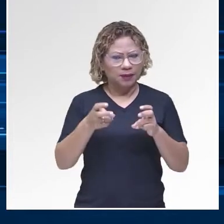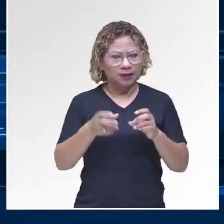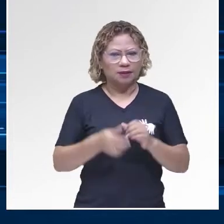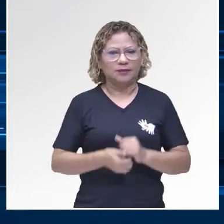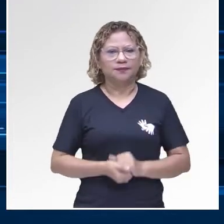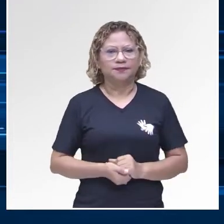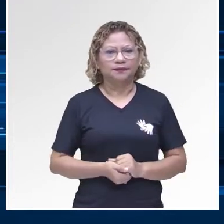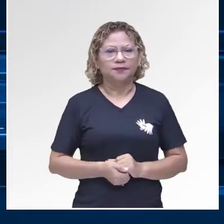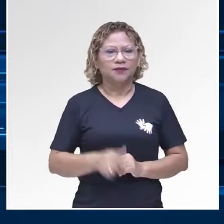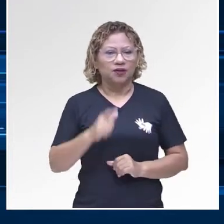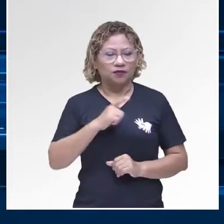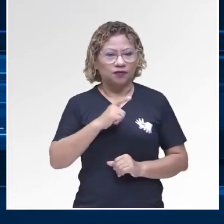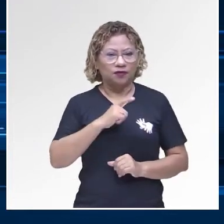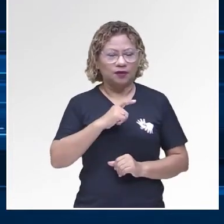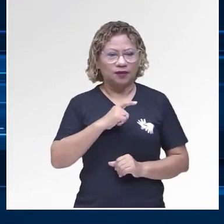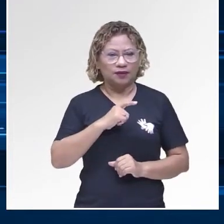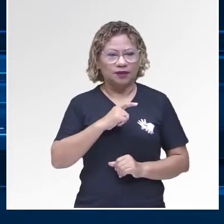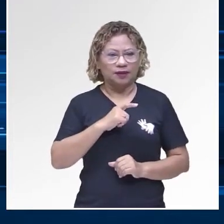ter A2